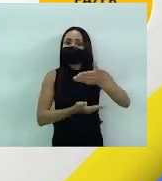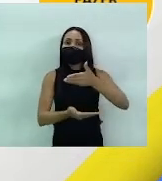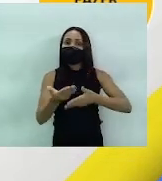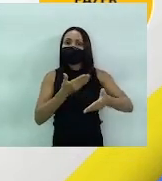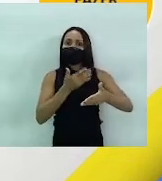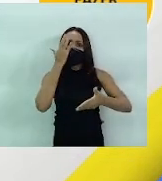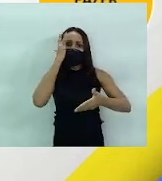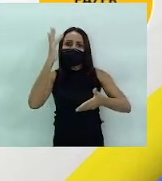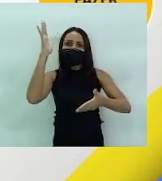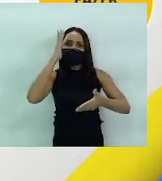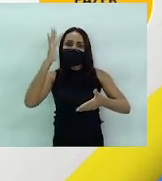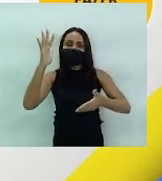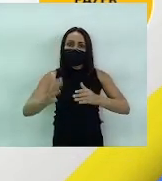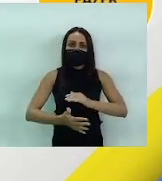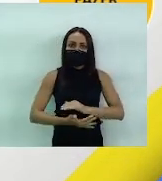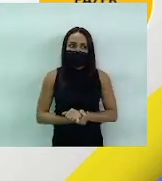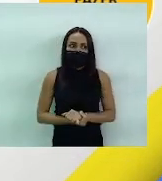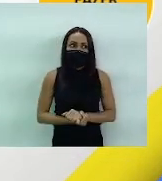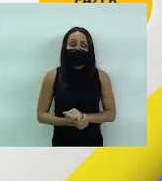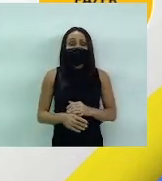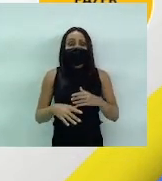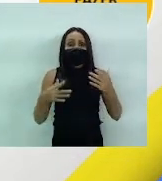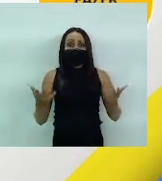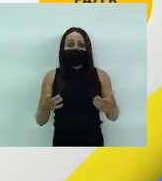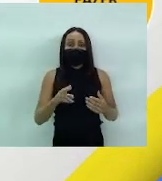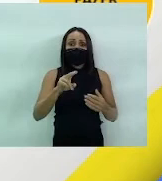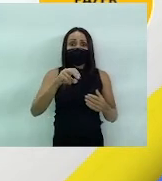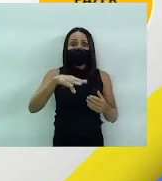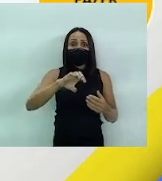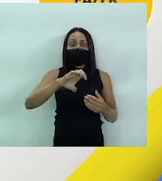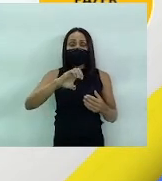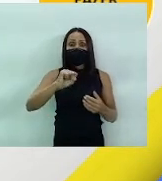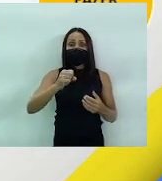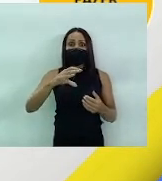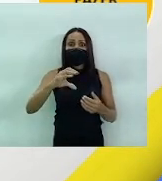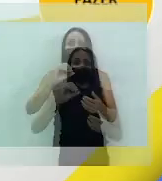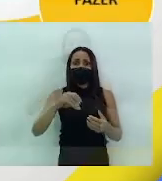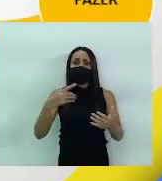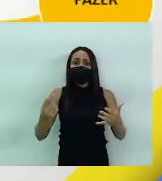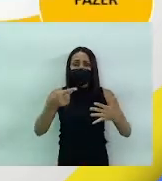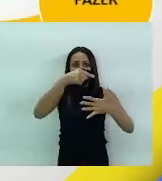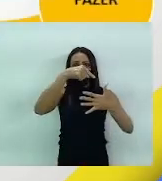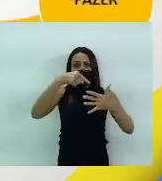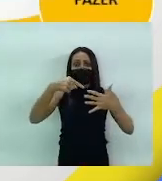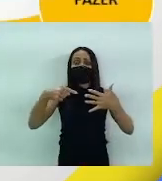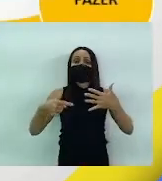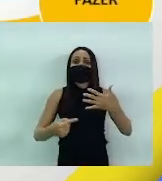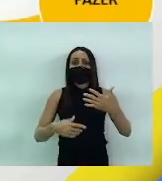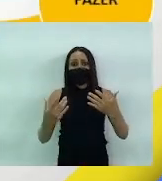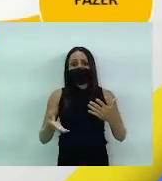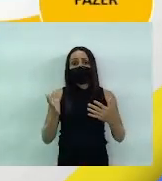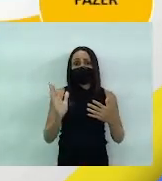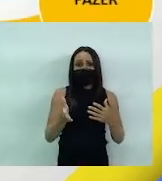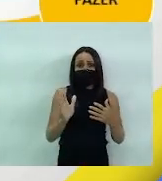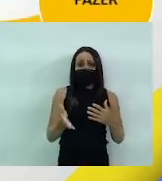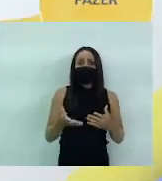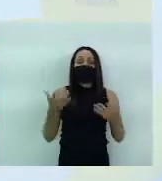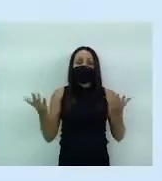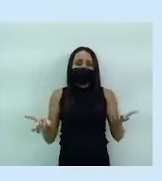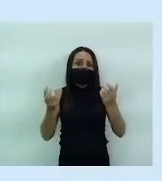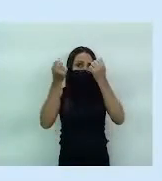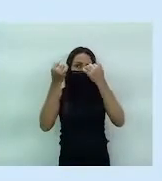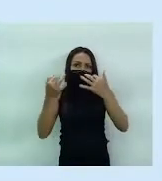e sonhar. Então, a Unesco já apresenta esses pilares, né? Como a gente viu lá no nosso material da disciplina, a